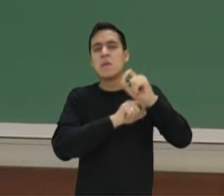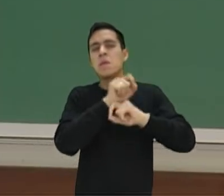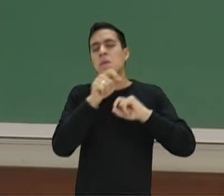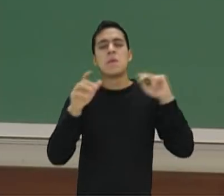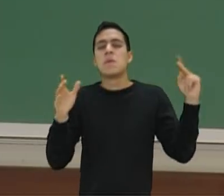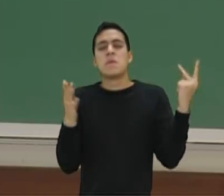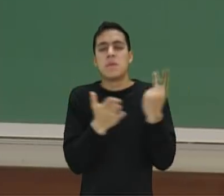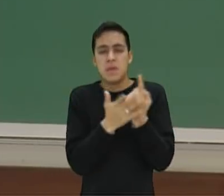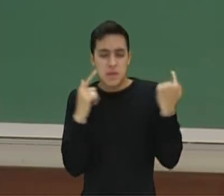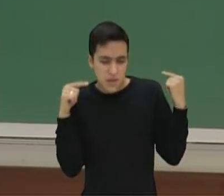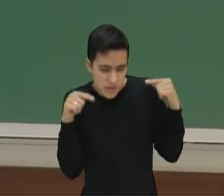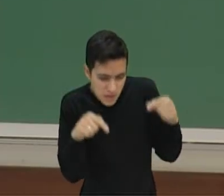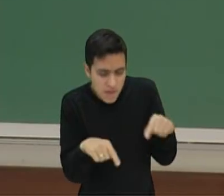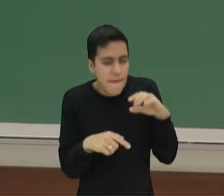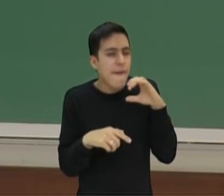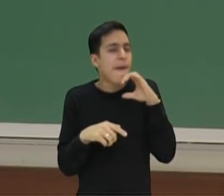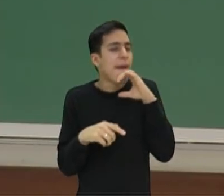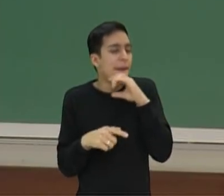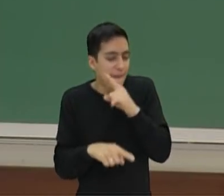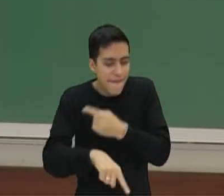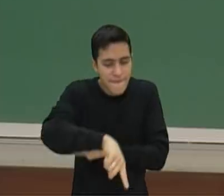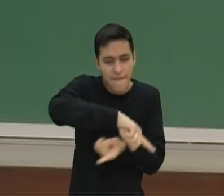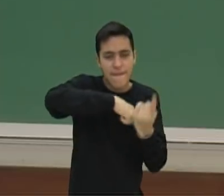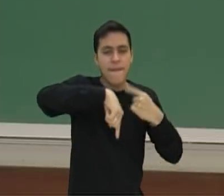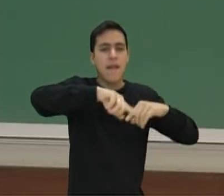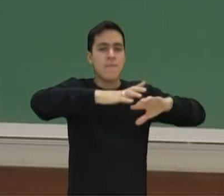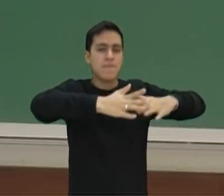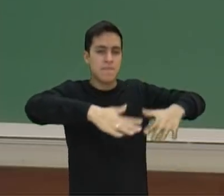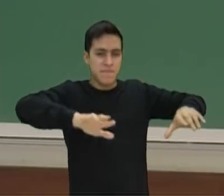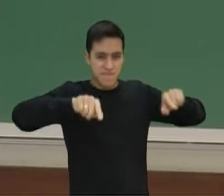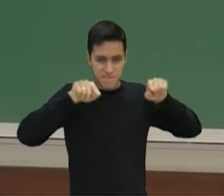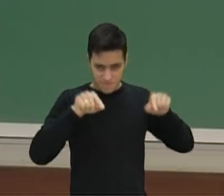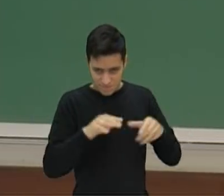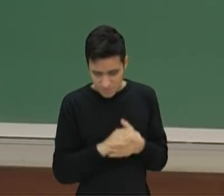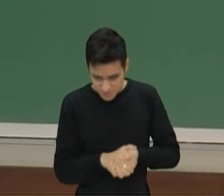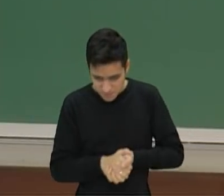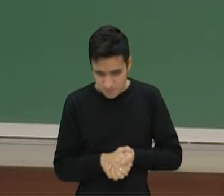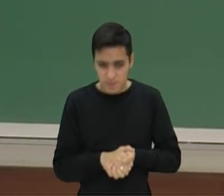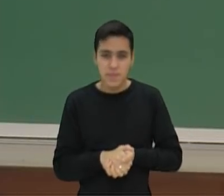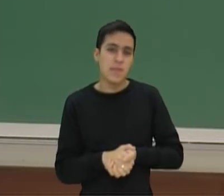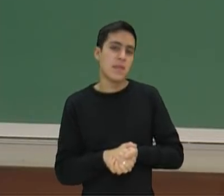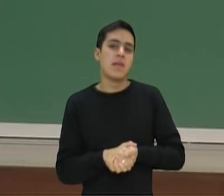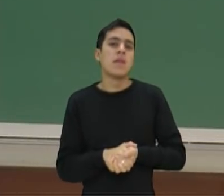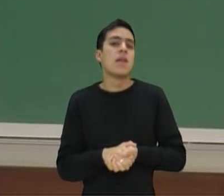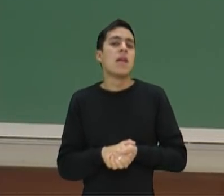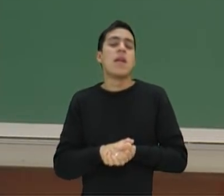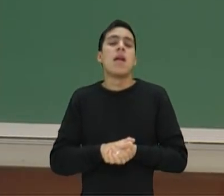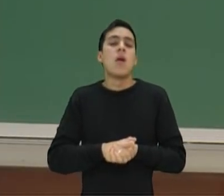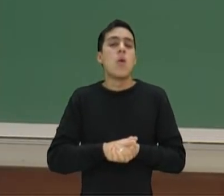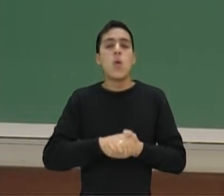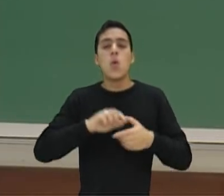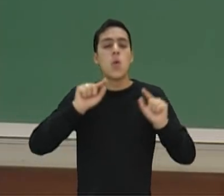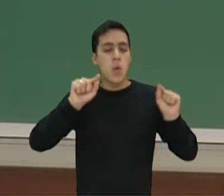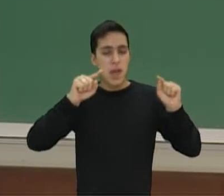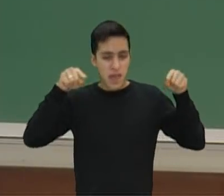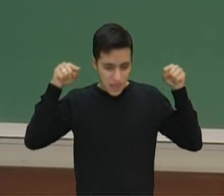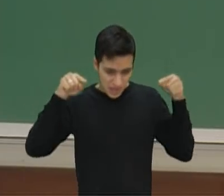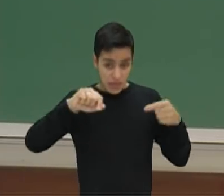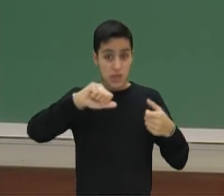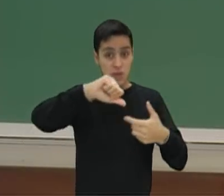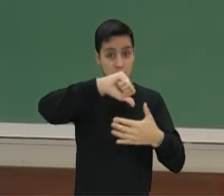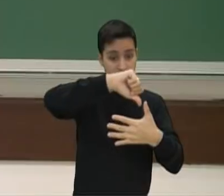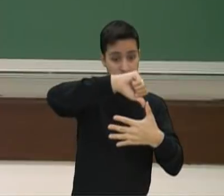Acontece aqui o que? O aquecimento nessas áreas. E vai diretamente ligado